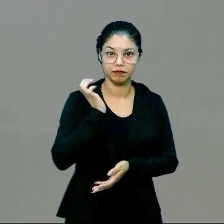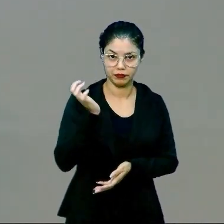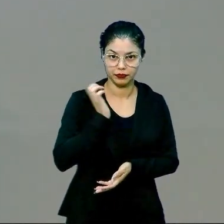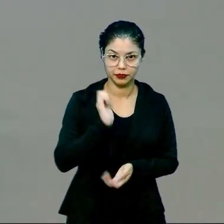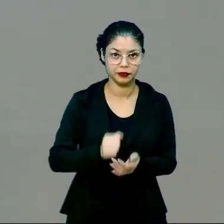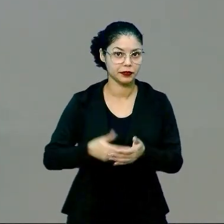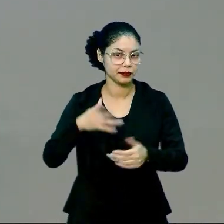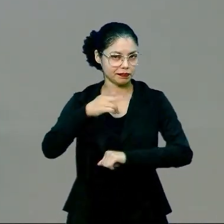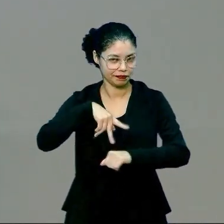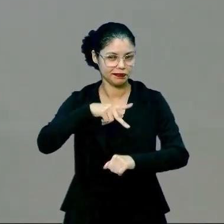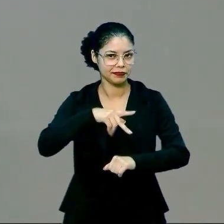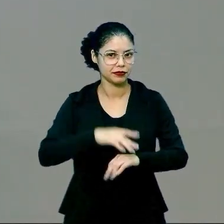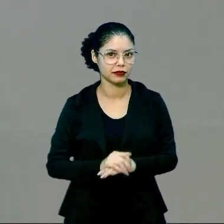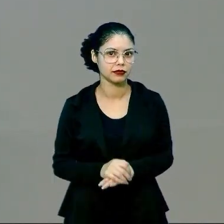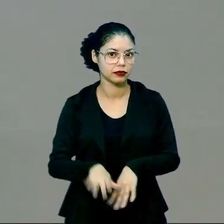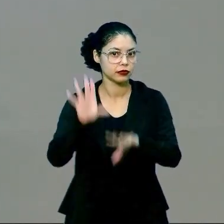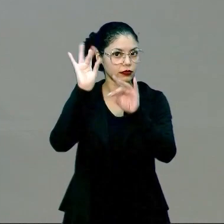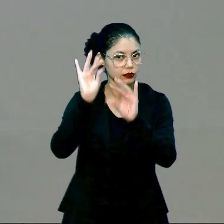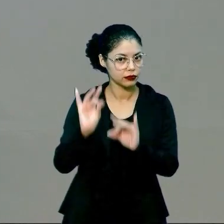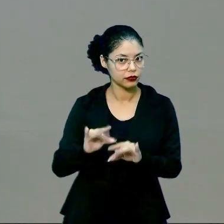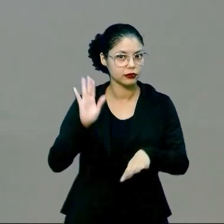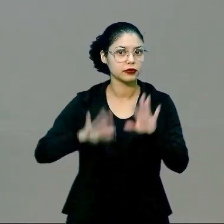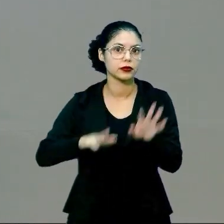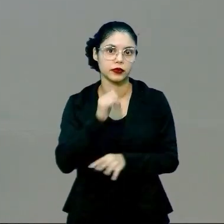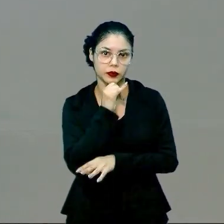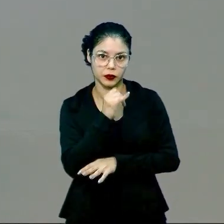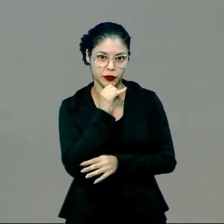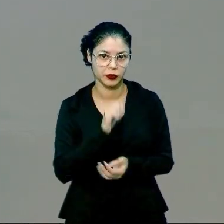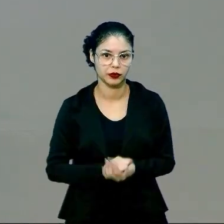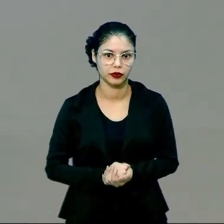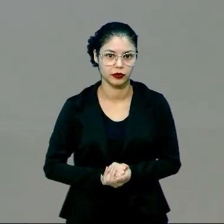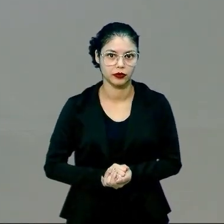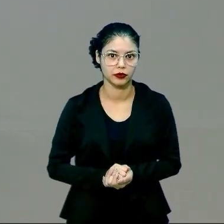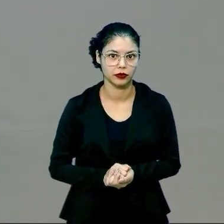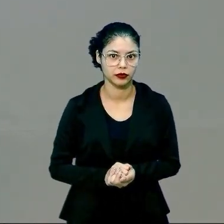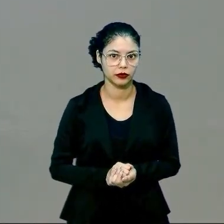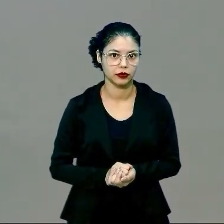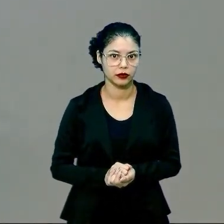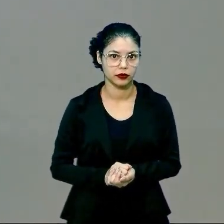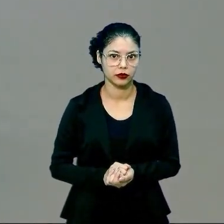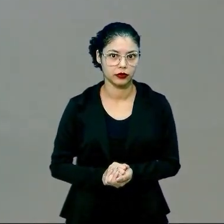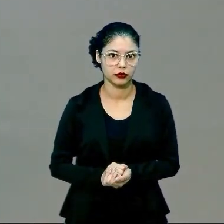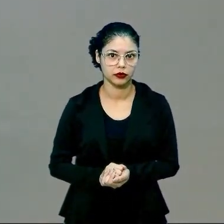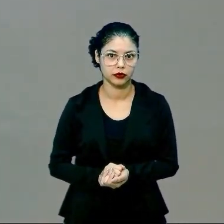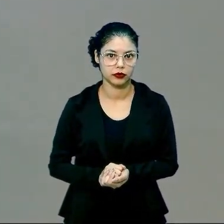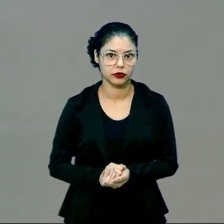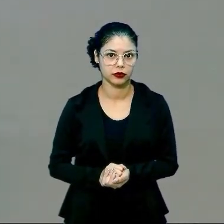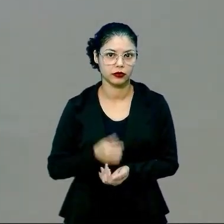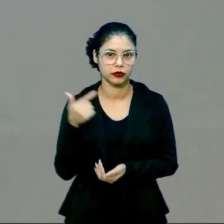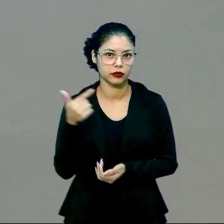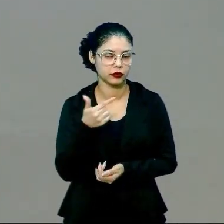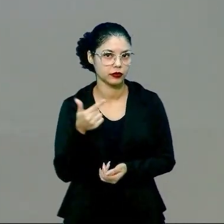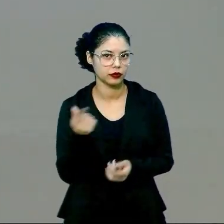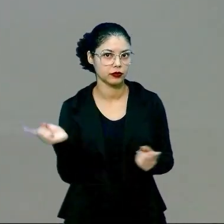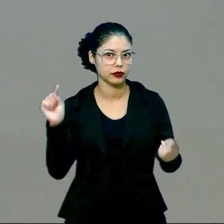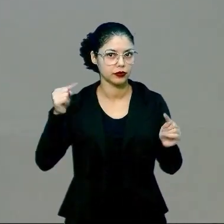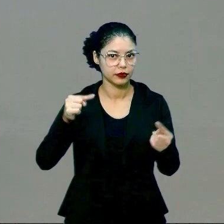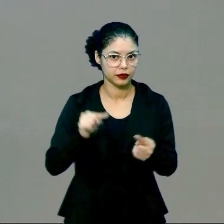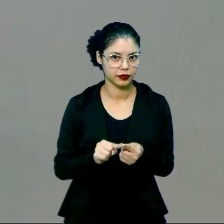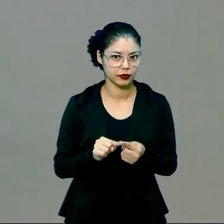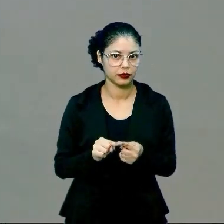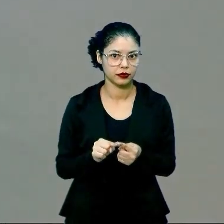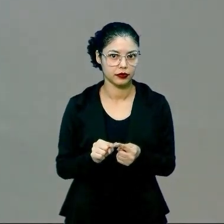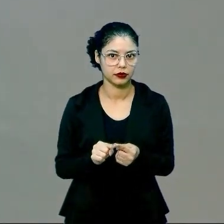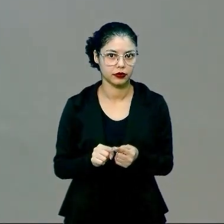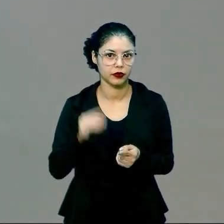enriquecimento de muitos países. O metalismo, por exemplo, é uma das suas características. Vamos para dois próximos pontos que vão